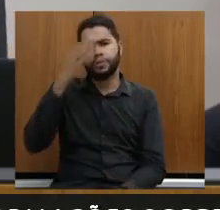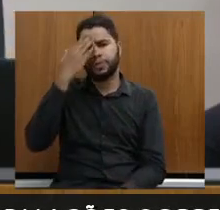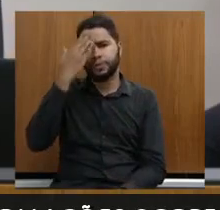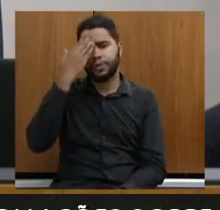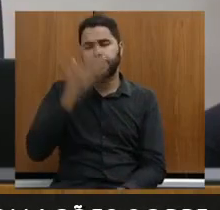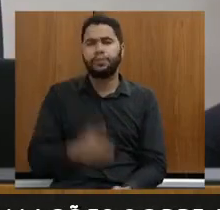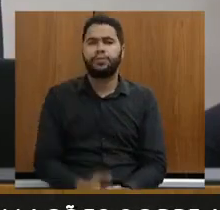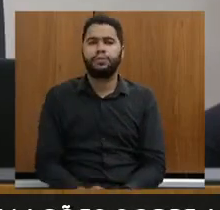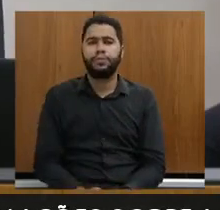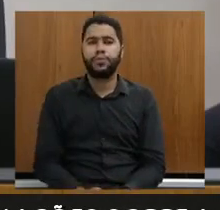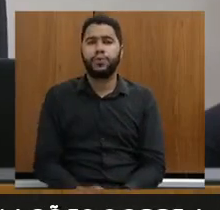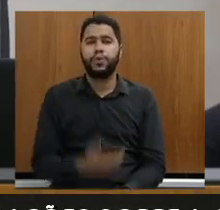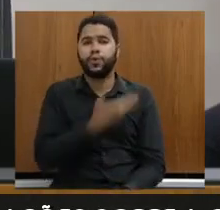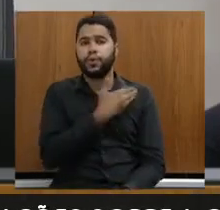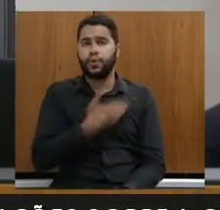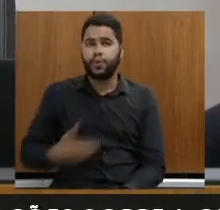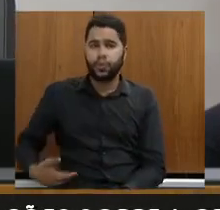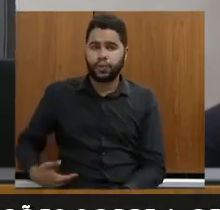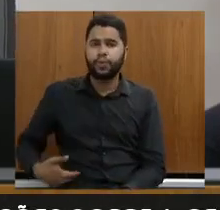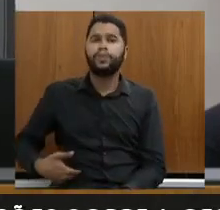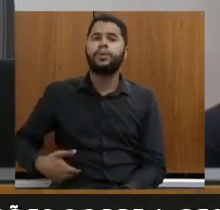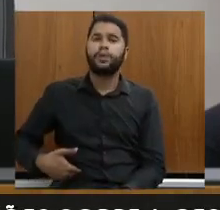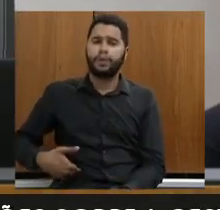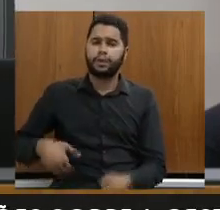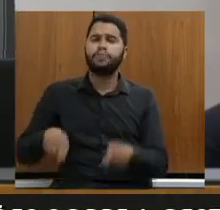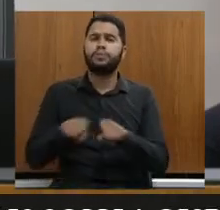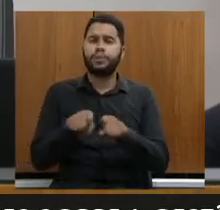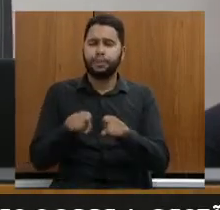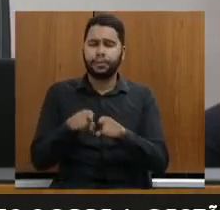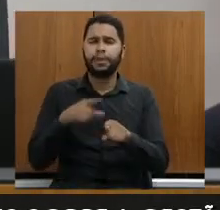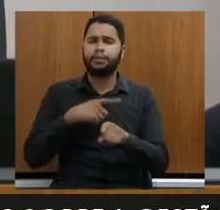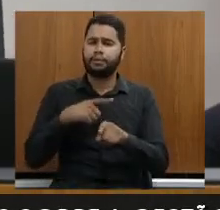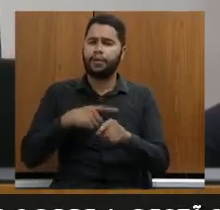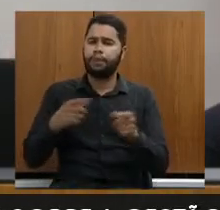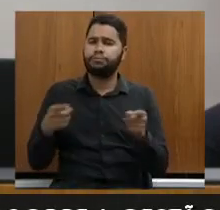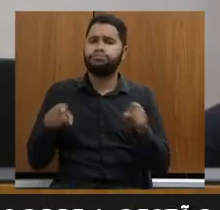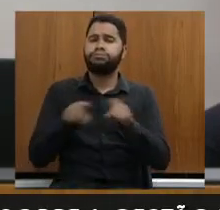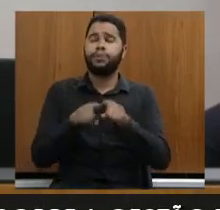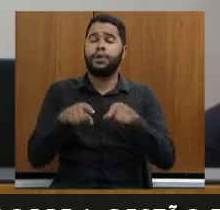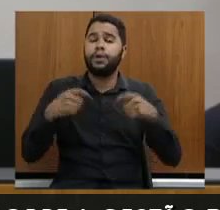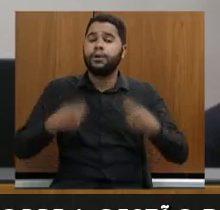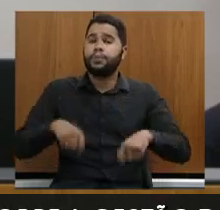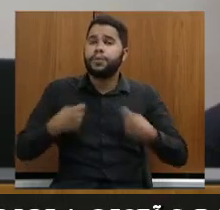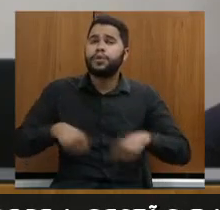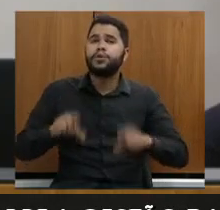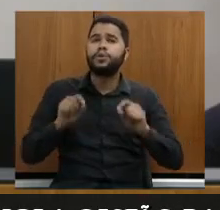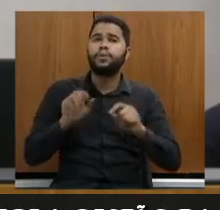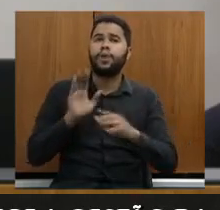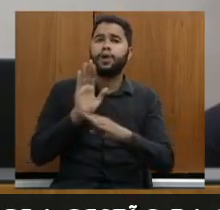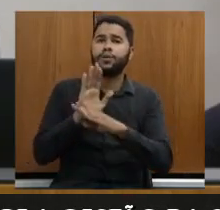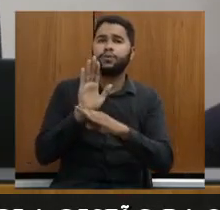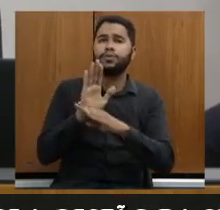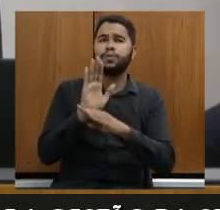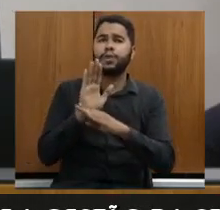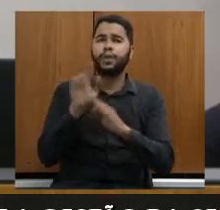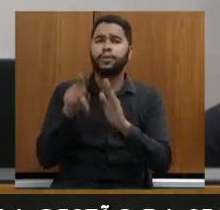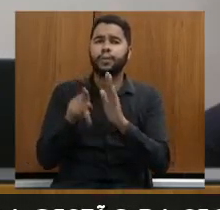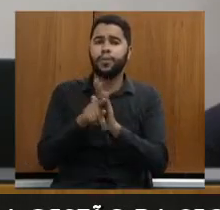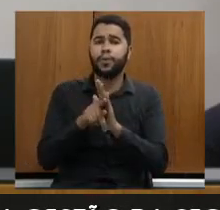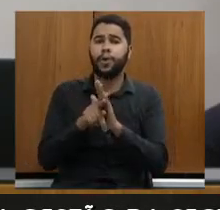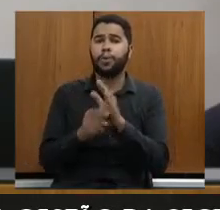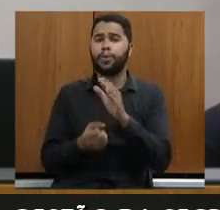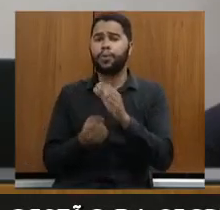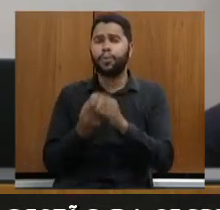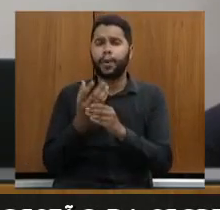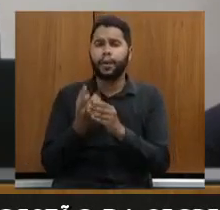disso o governo do estado também tem nesse setor um grande aliado Thomas precisamos ajudar os eu tô pro do tiro